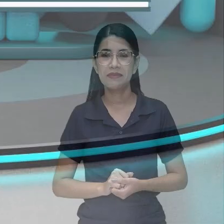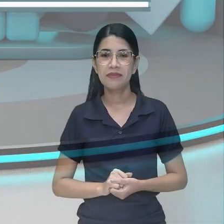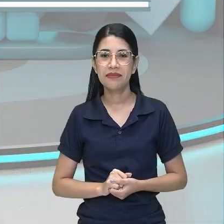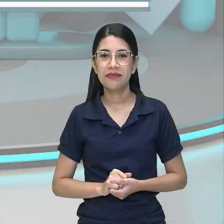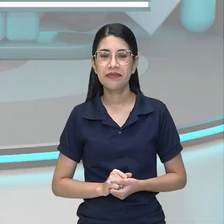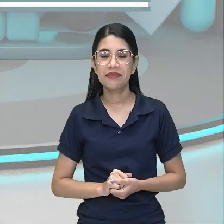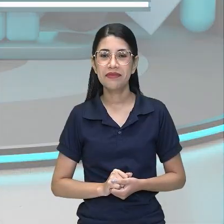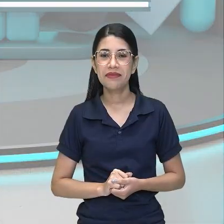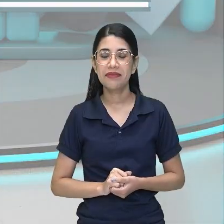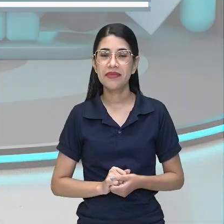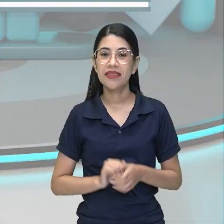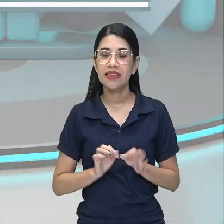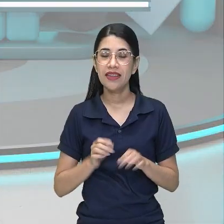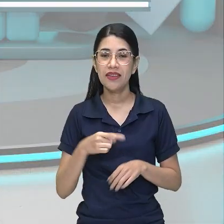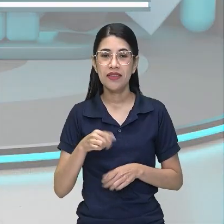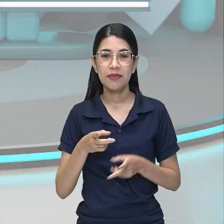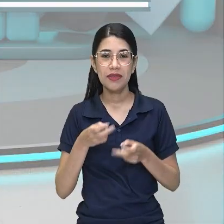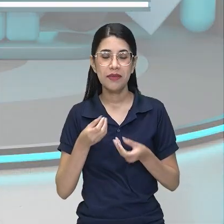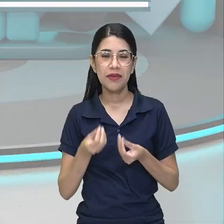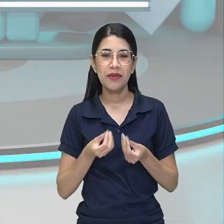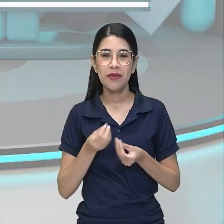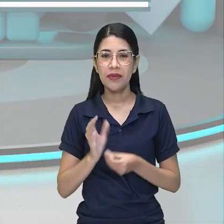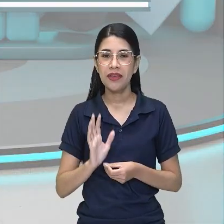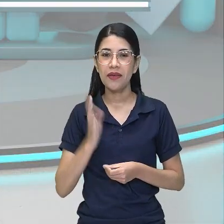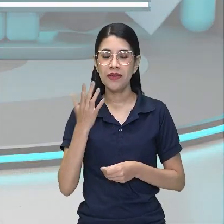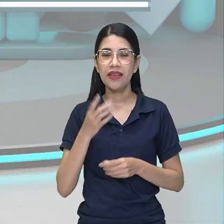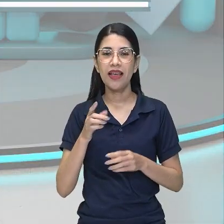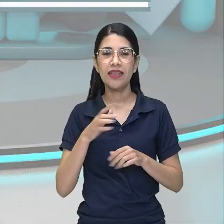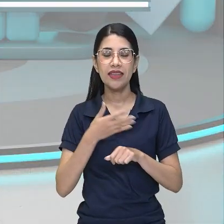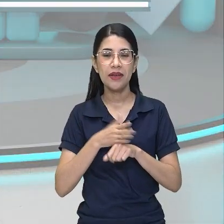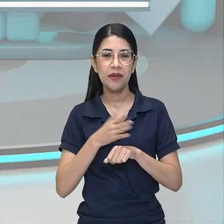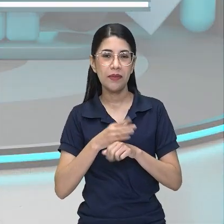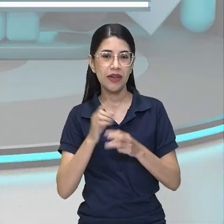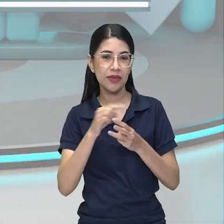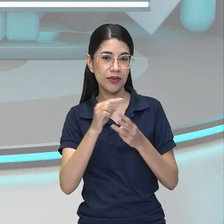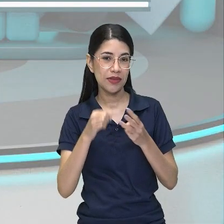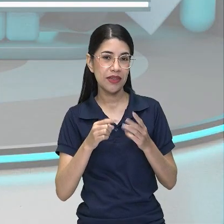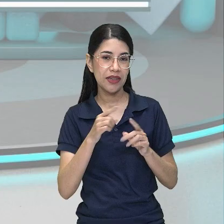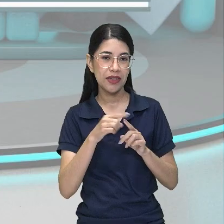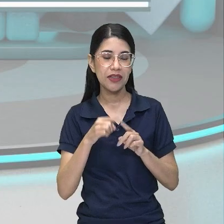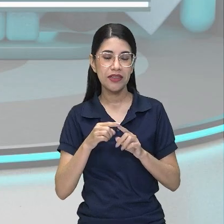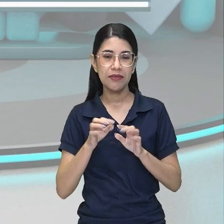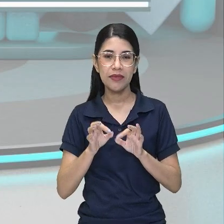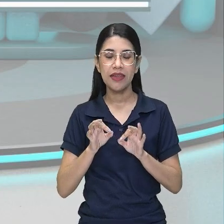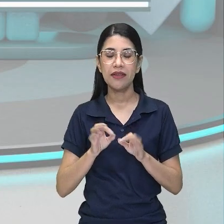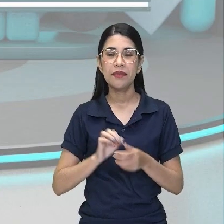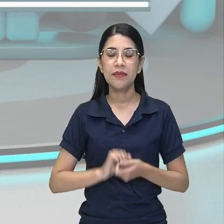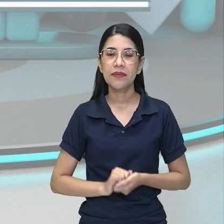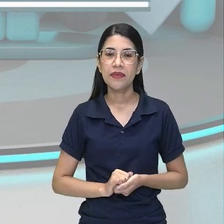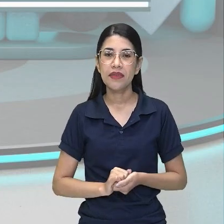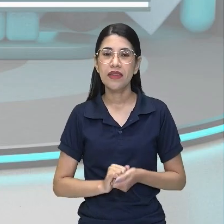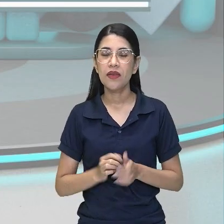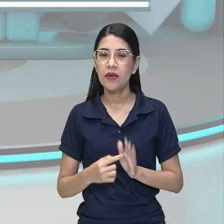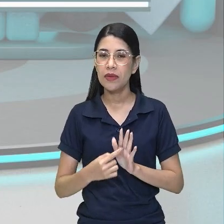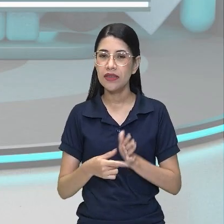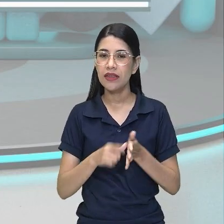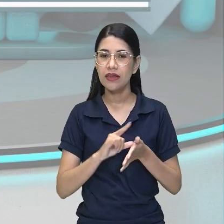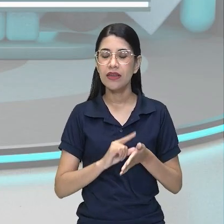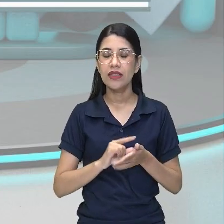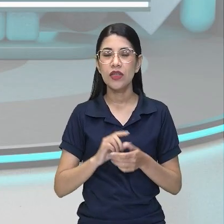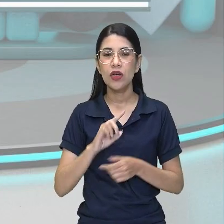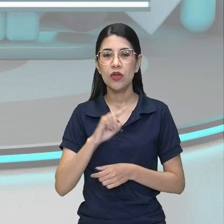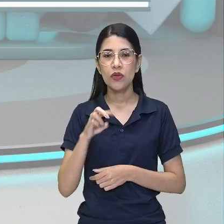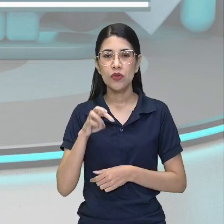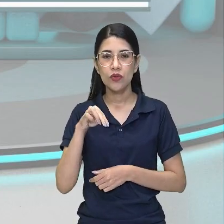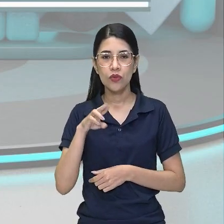Muito bem, então deu para ter uma ideia de como é que acontece essas 3 modalidades de ginástica de condicionamento físico que eu citei para vocês, como o